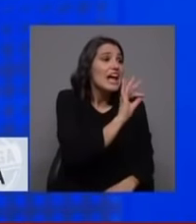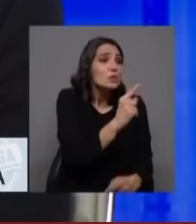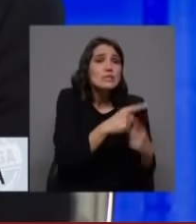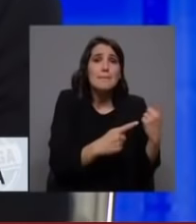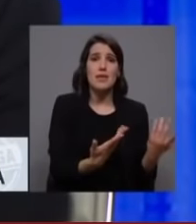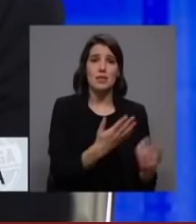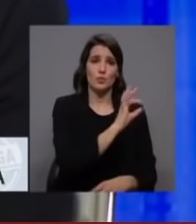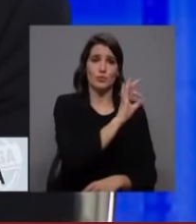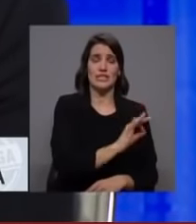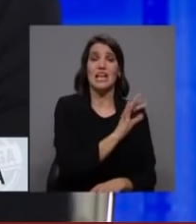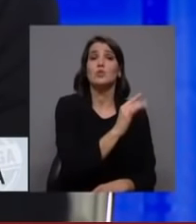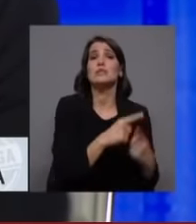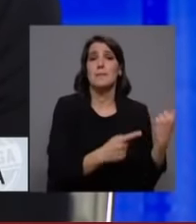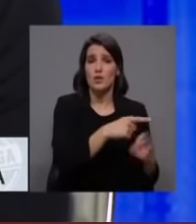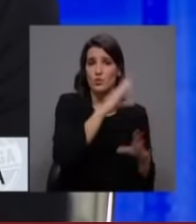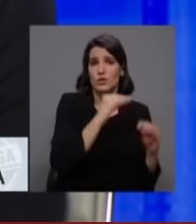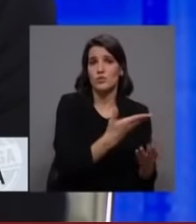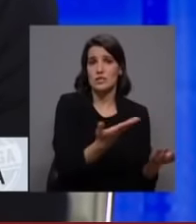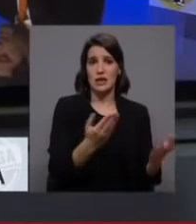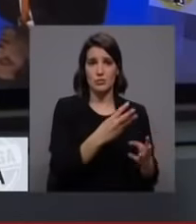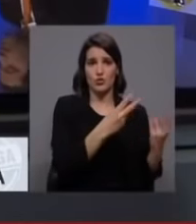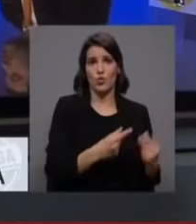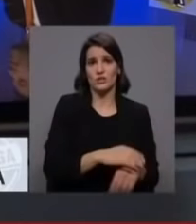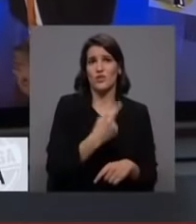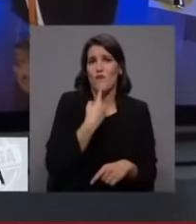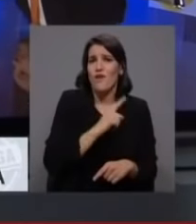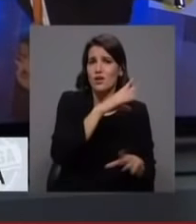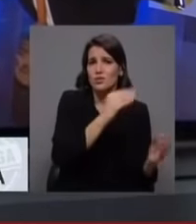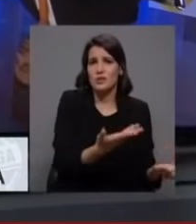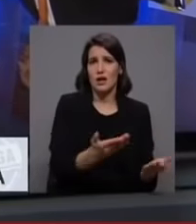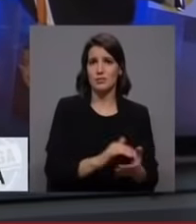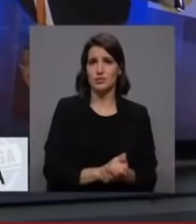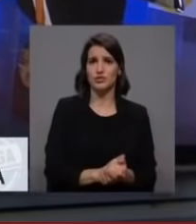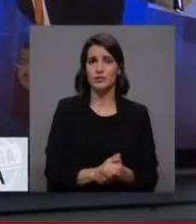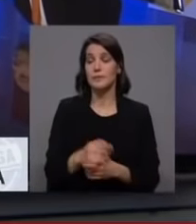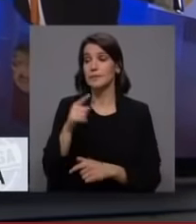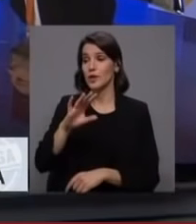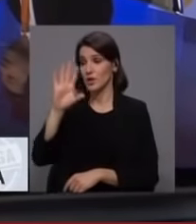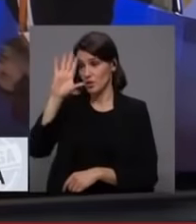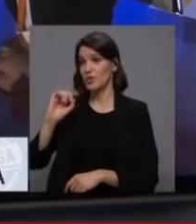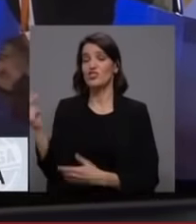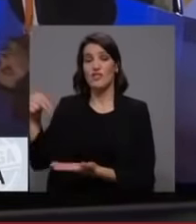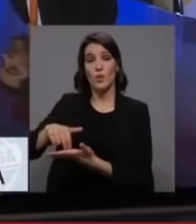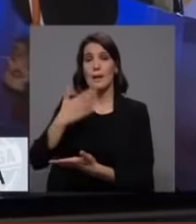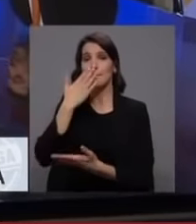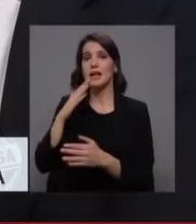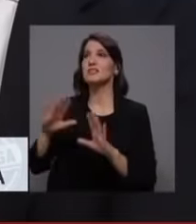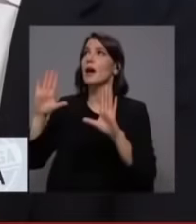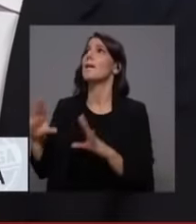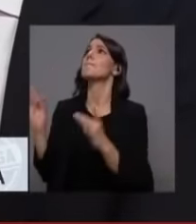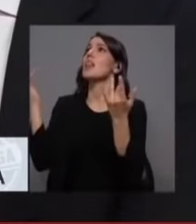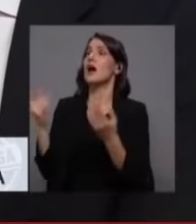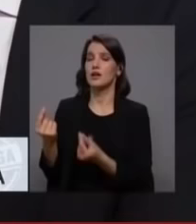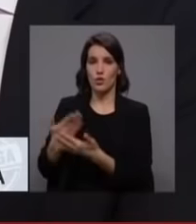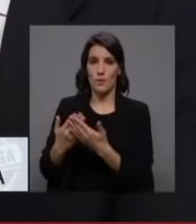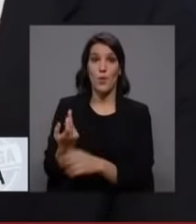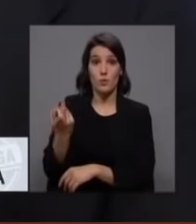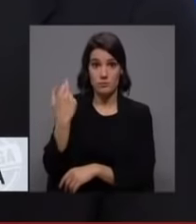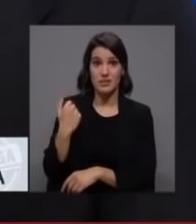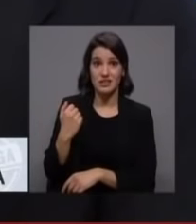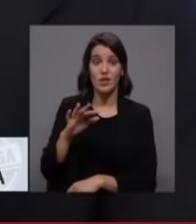e conhecer agora o que levar no sábado eu vou dizer agora vocês dois têm sobre a gente veio aqui compra ligasse feito um milagre que não só o ano